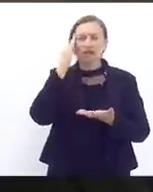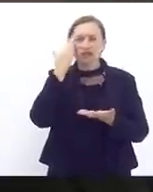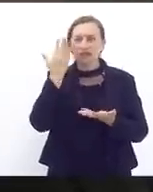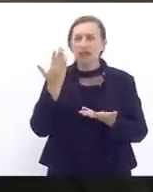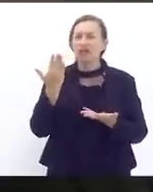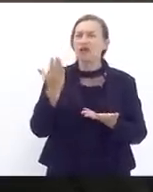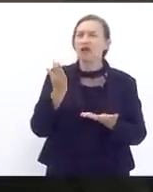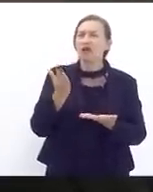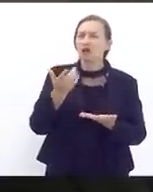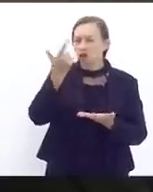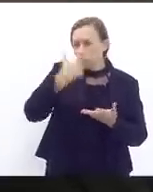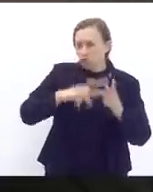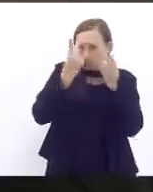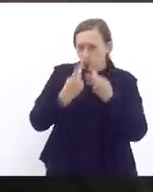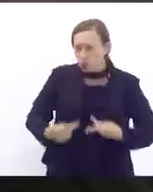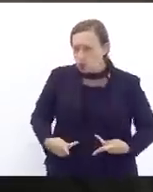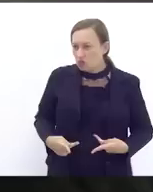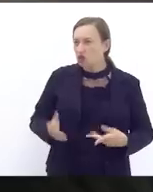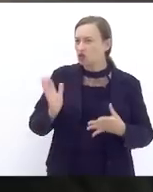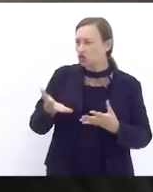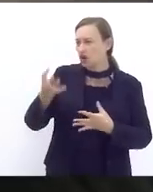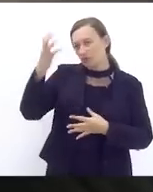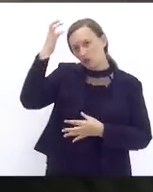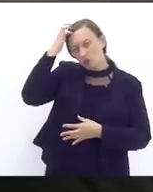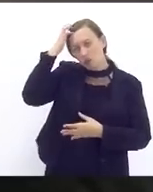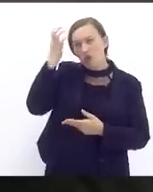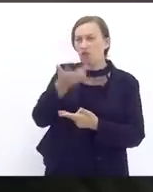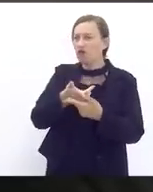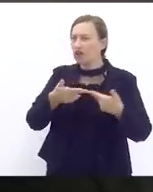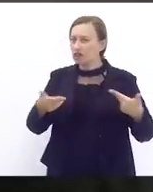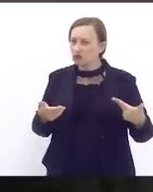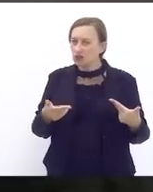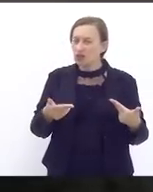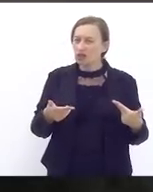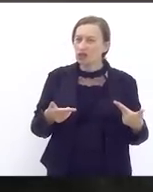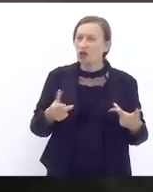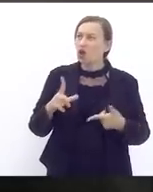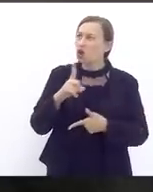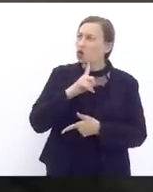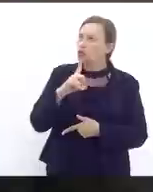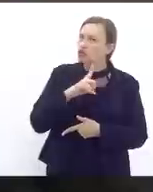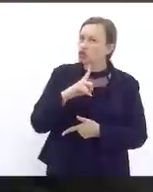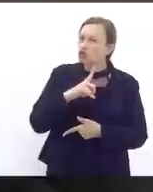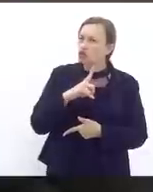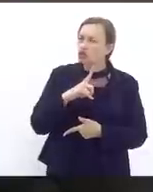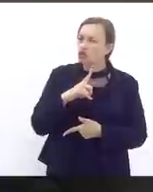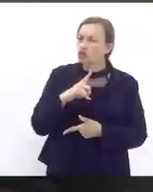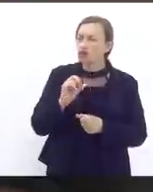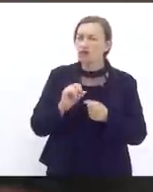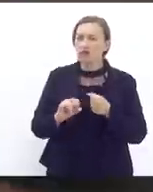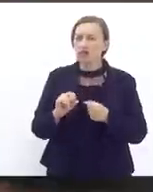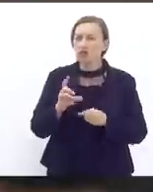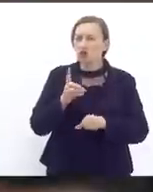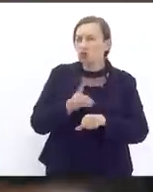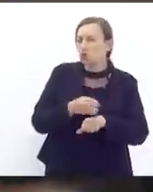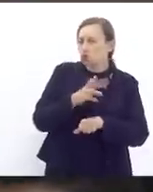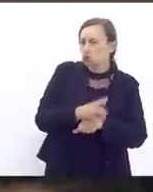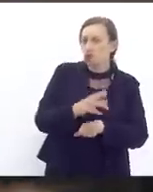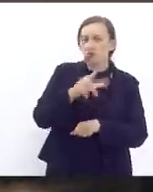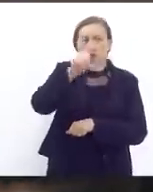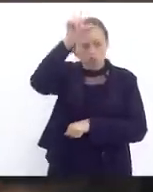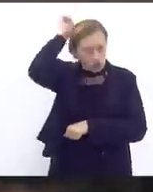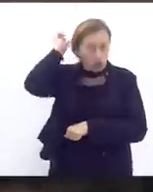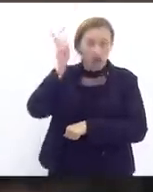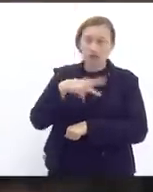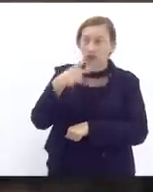de RH já me penalizou já me puniu várias vezes eu tive que fazer o que o Doutor Luiz Paulo